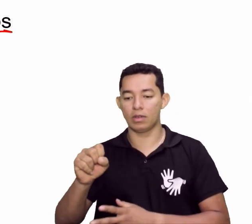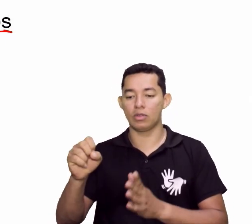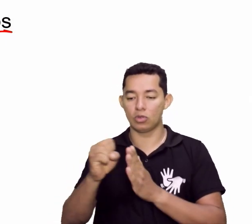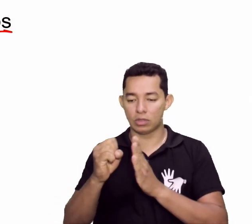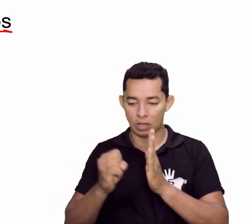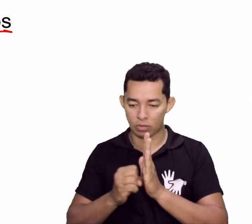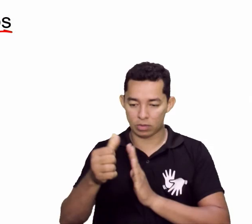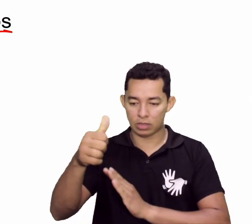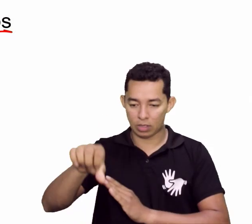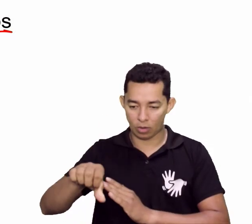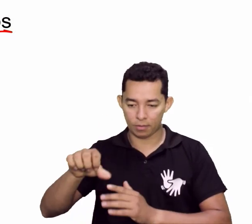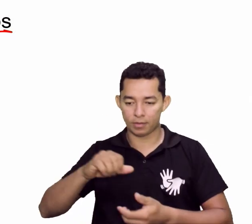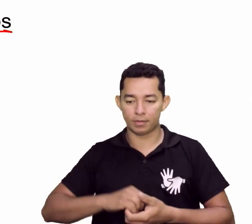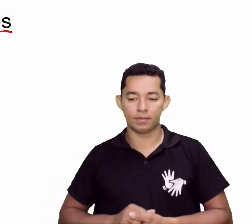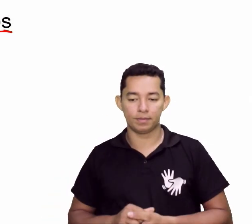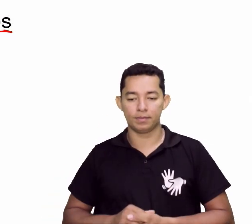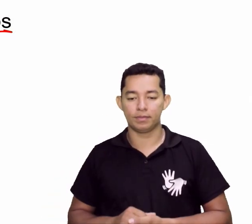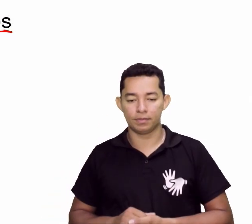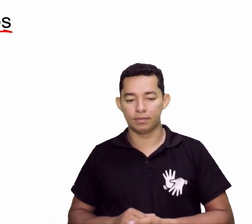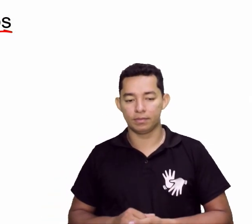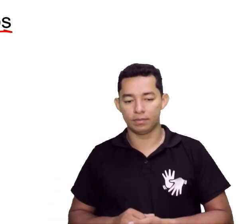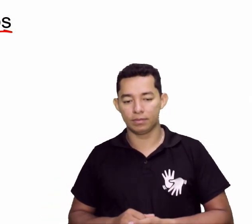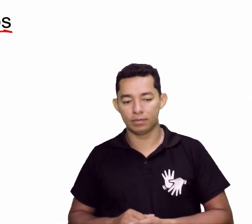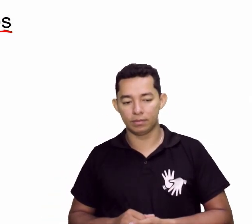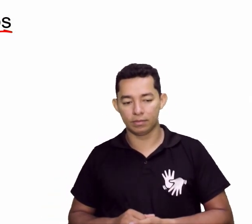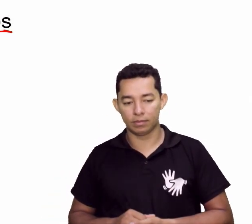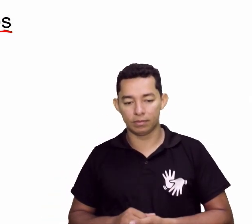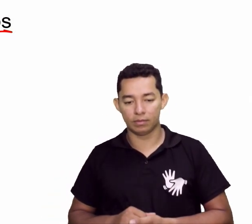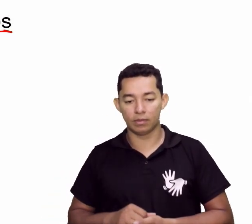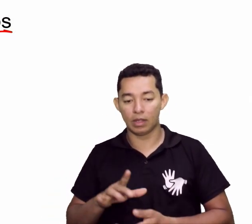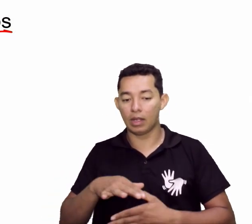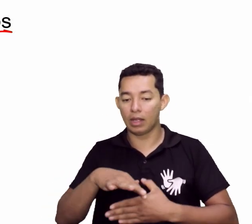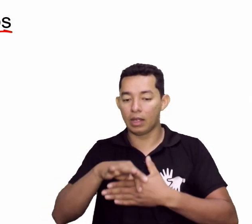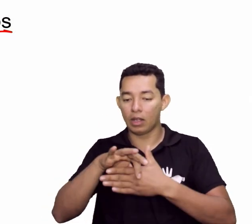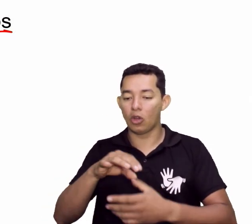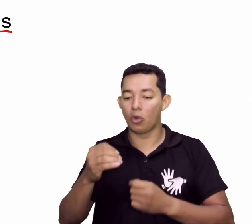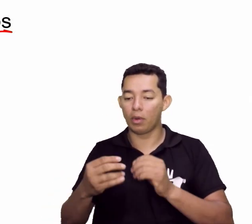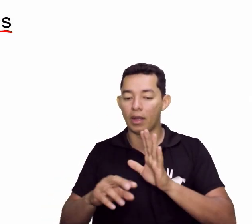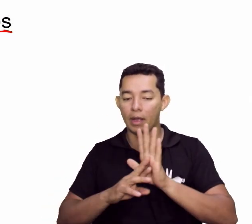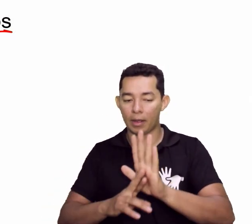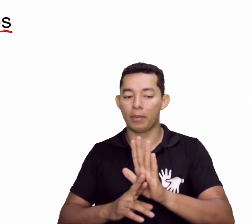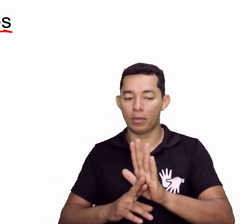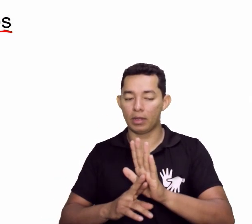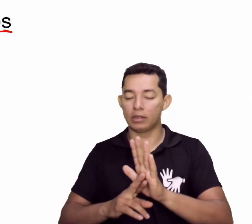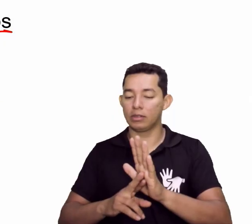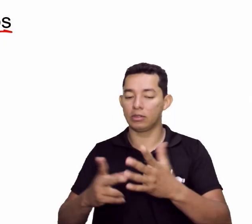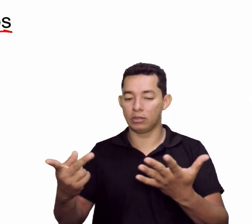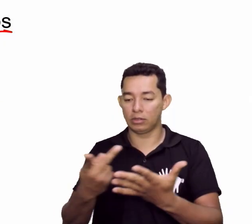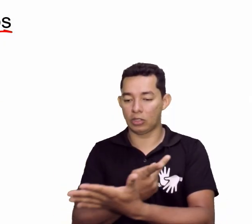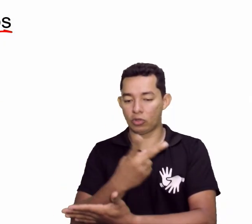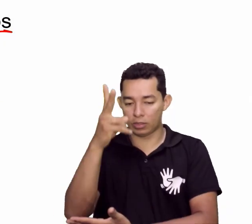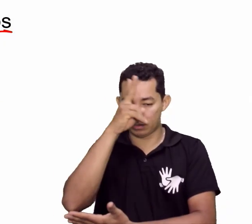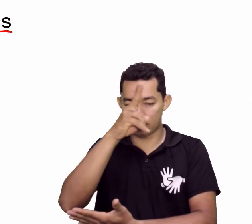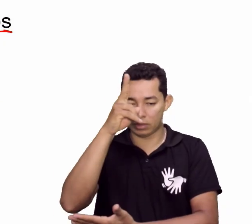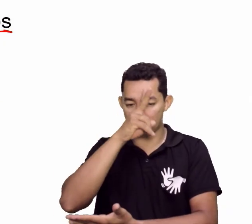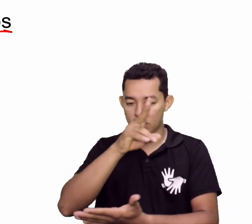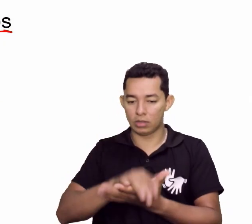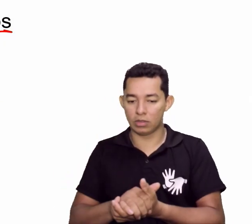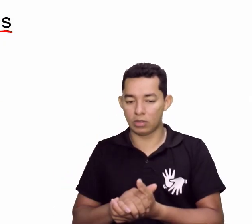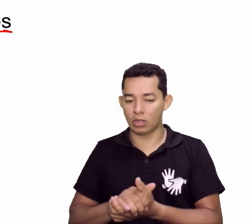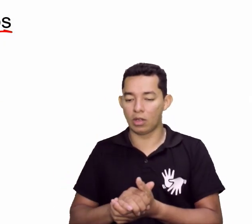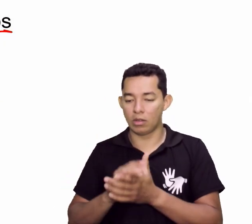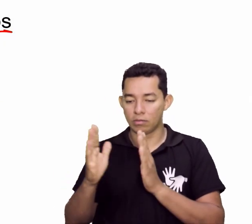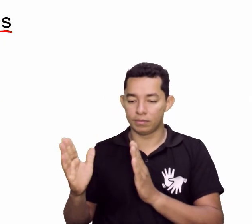academicismo do século XIX, né? Destacando como a representação de eventos históricos